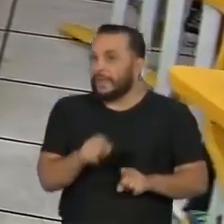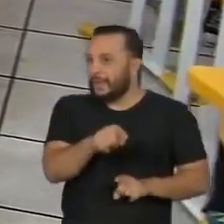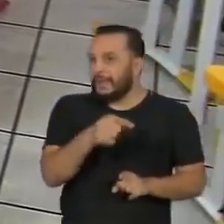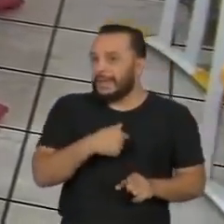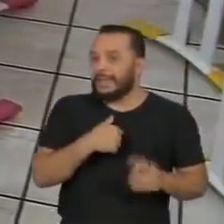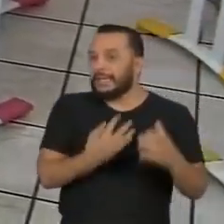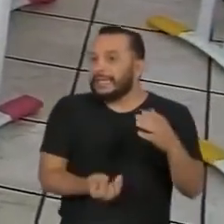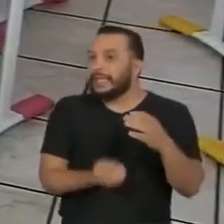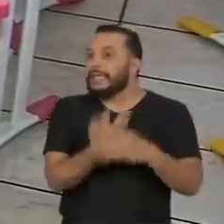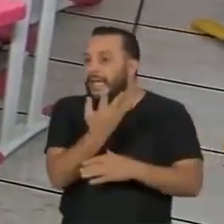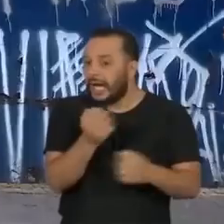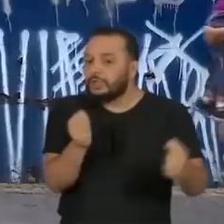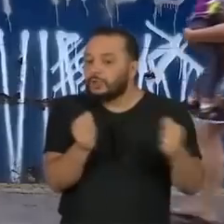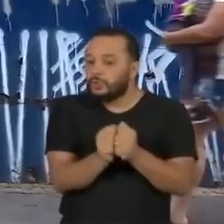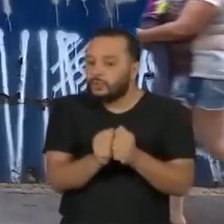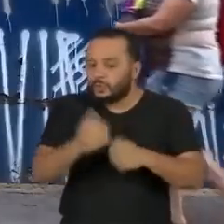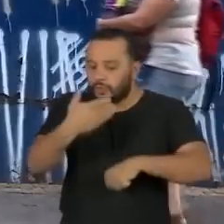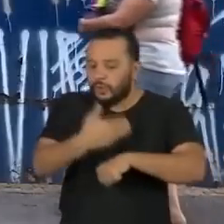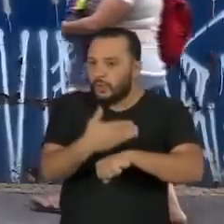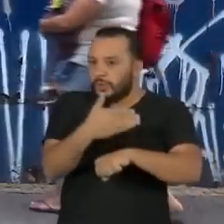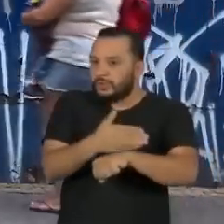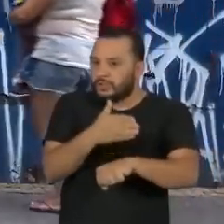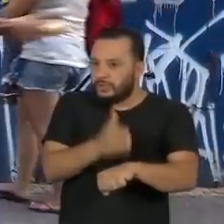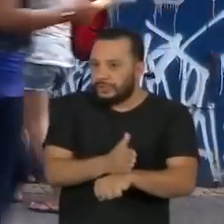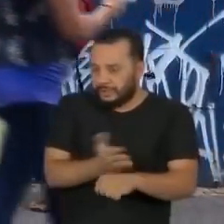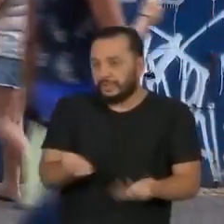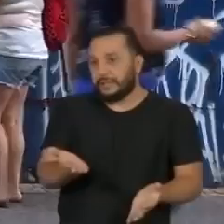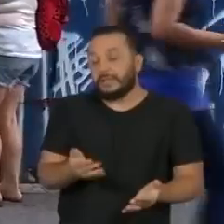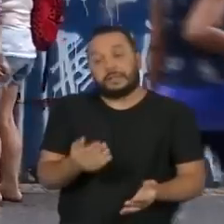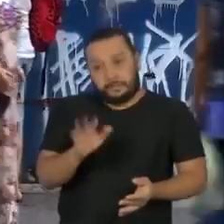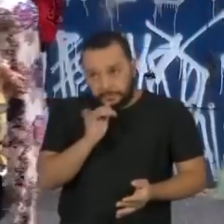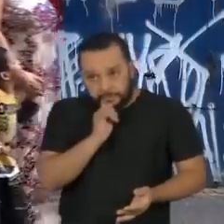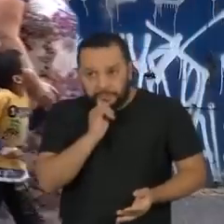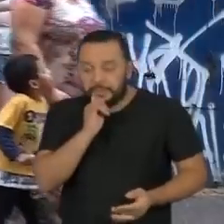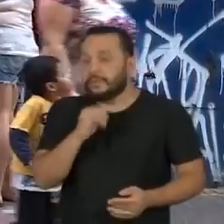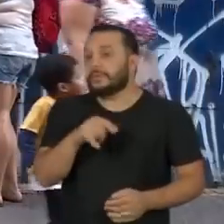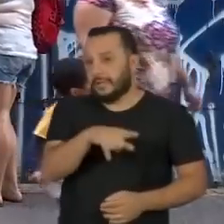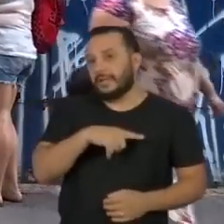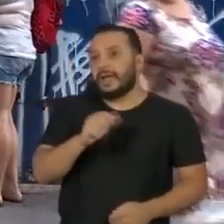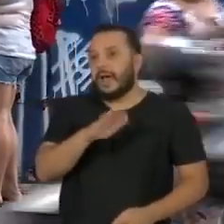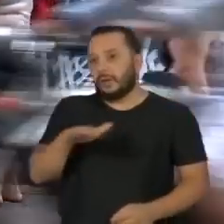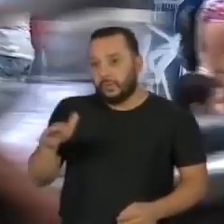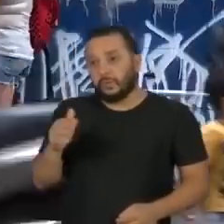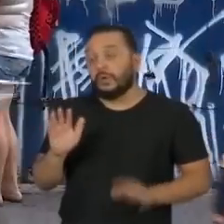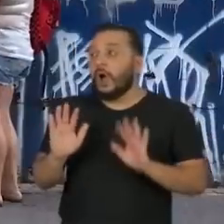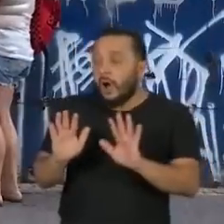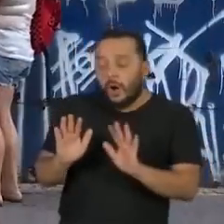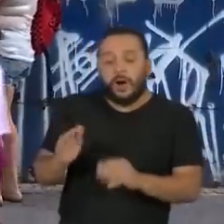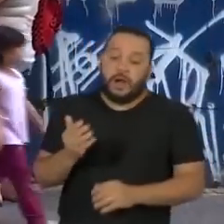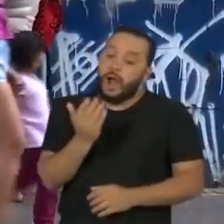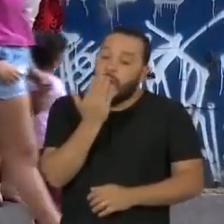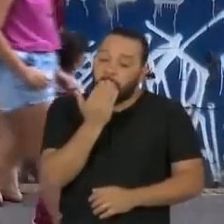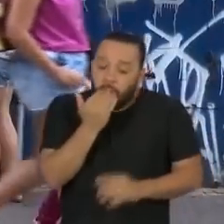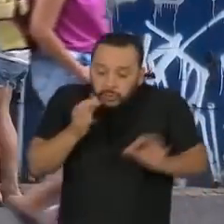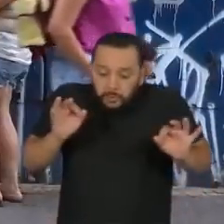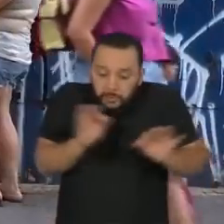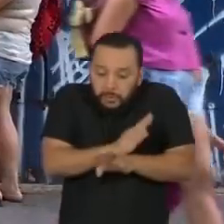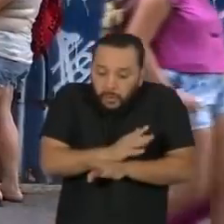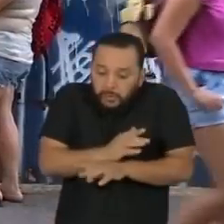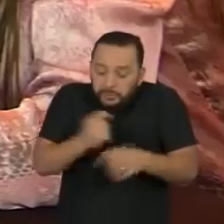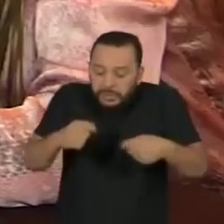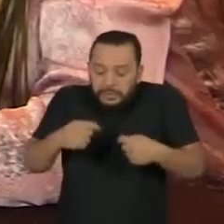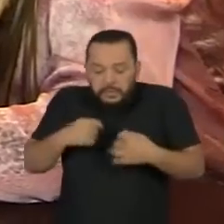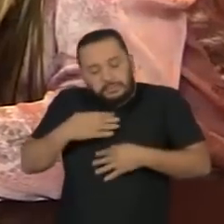criar esta rotina? Né? Então a gente fala que é muito importante, por exemplo, tem aluno que fala que ele precisa, depois do almoço, vamos dizer assim, um